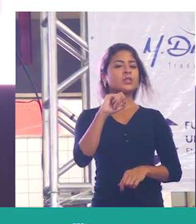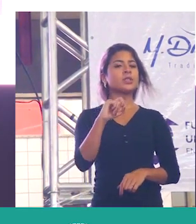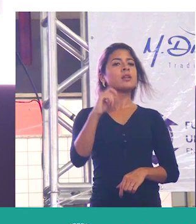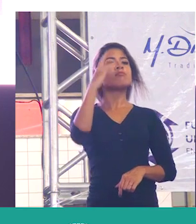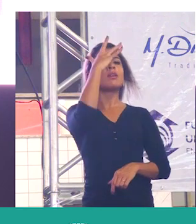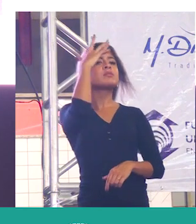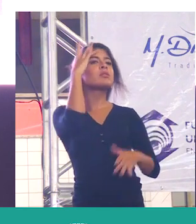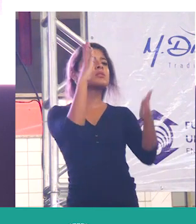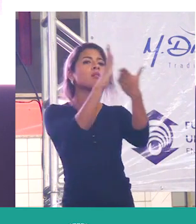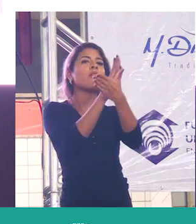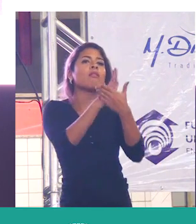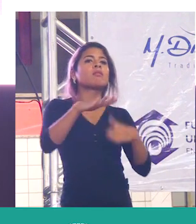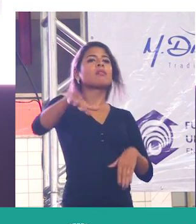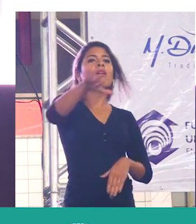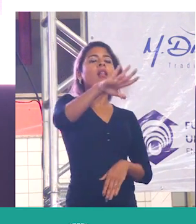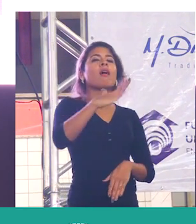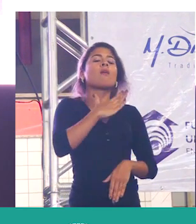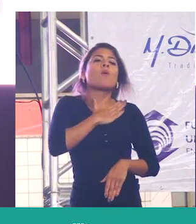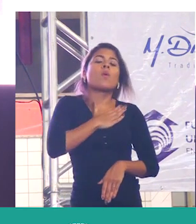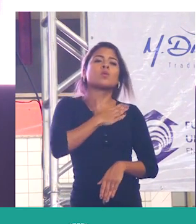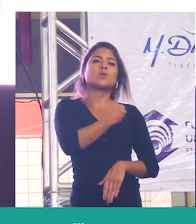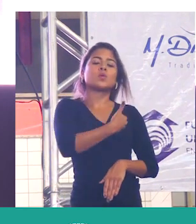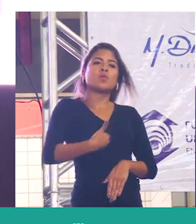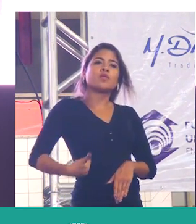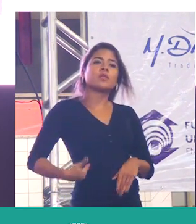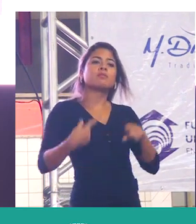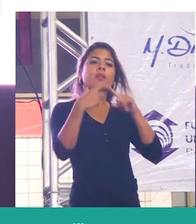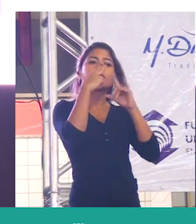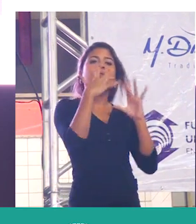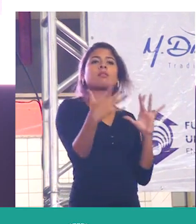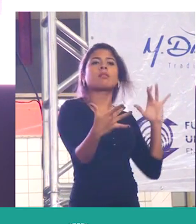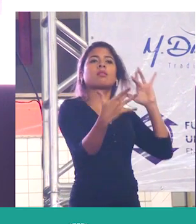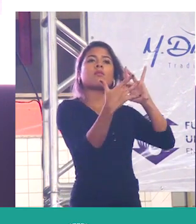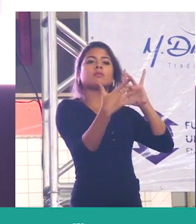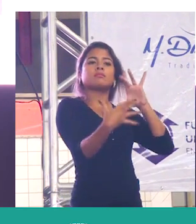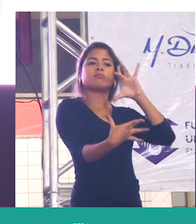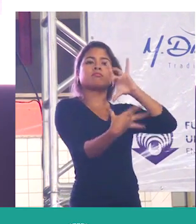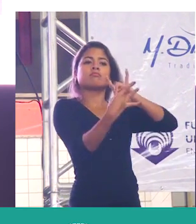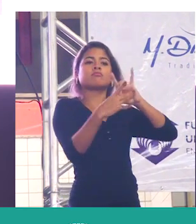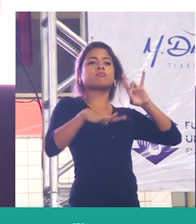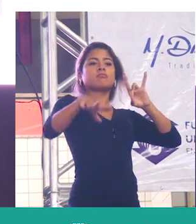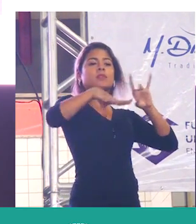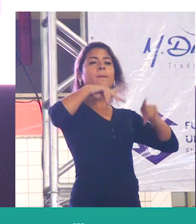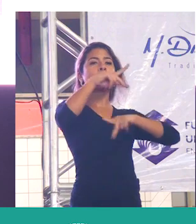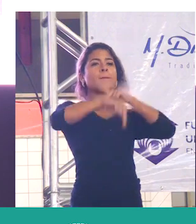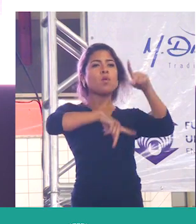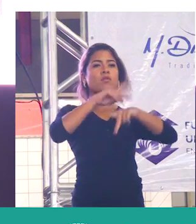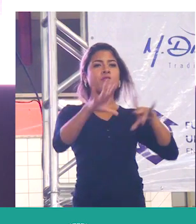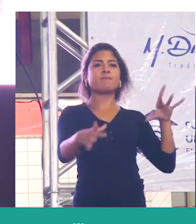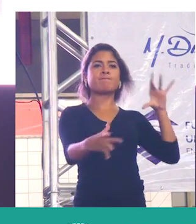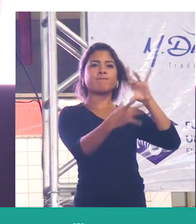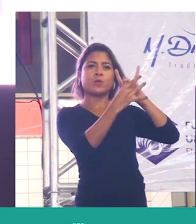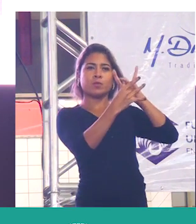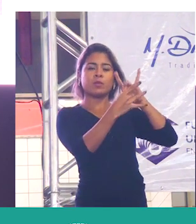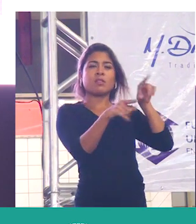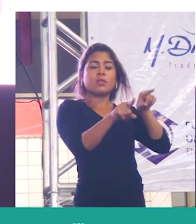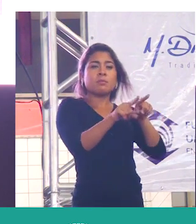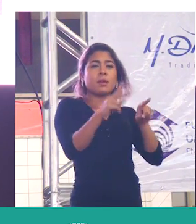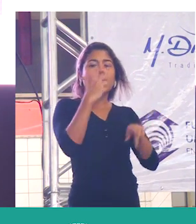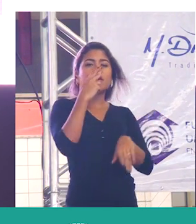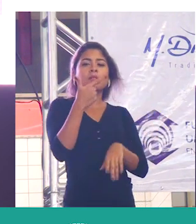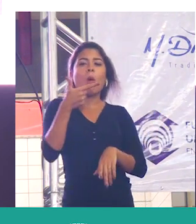que são diretos com o povo, governos que normalmente dispensam